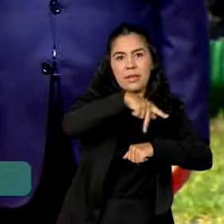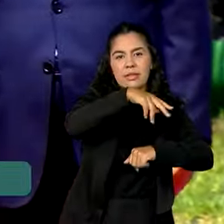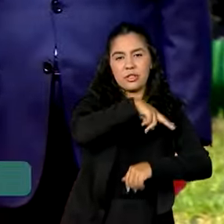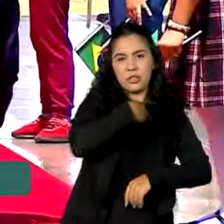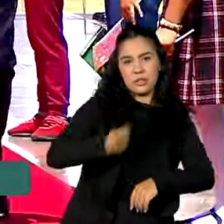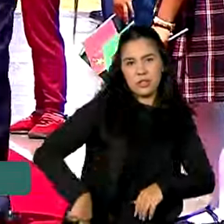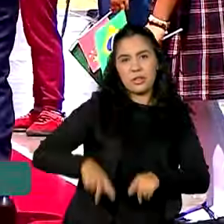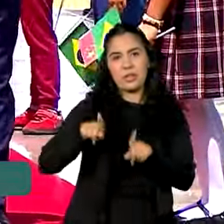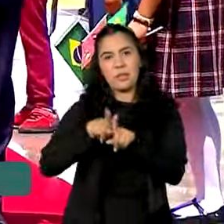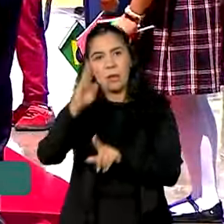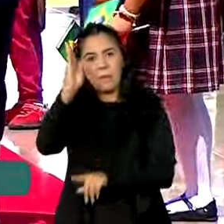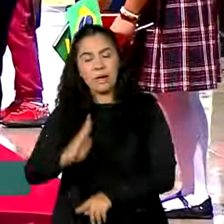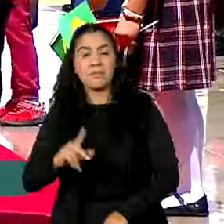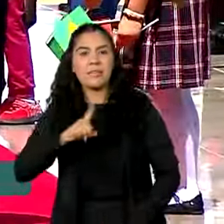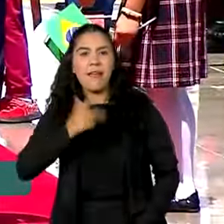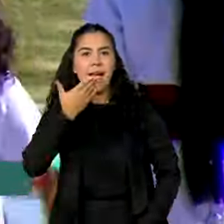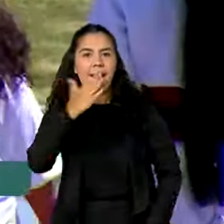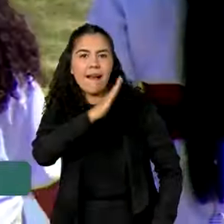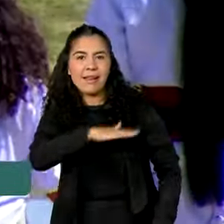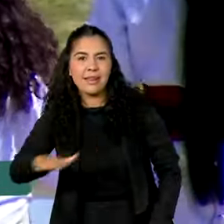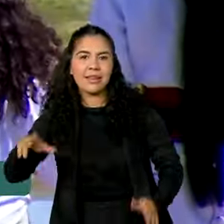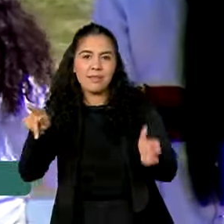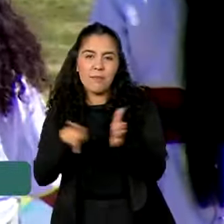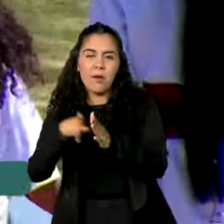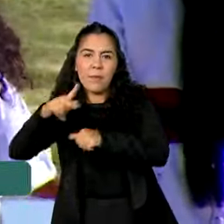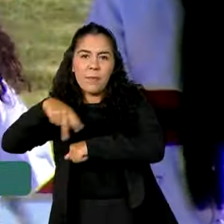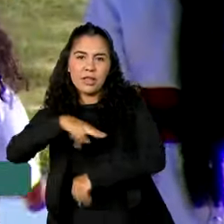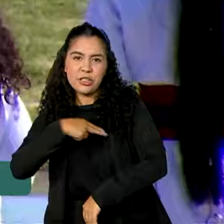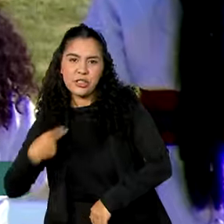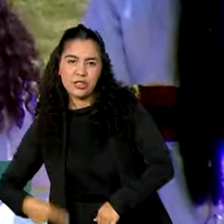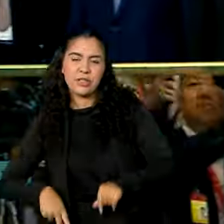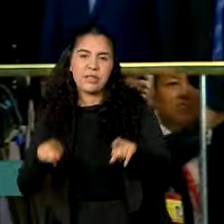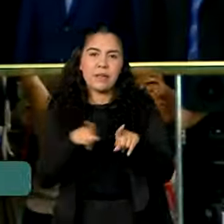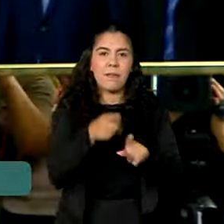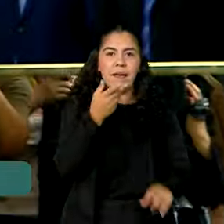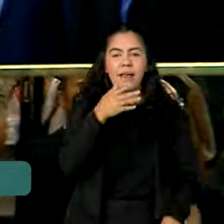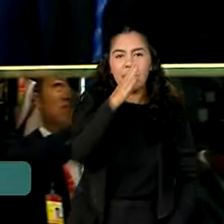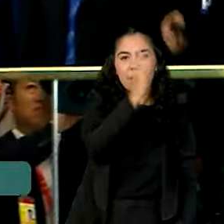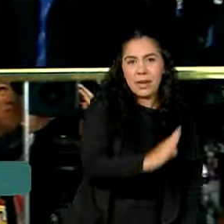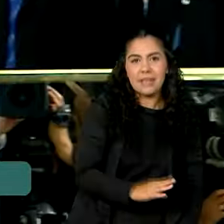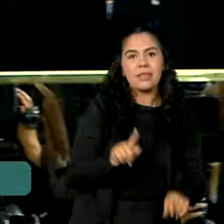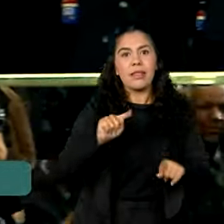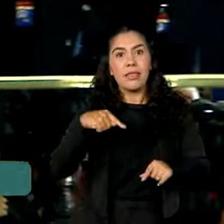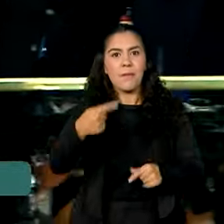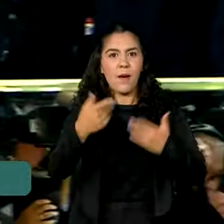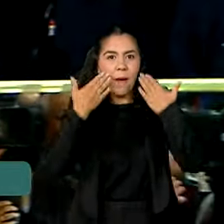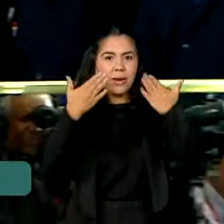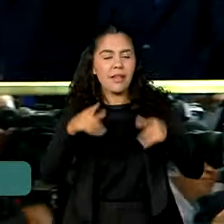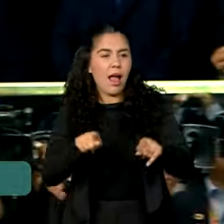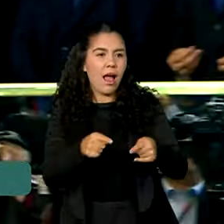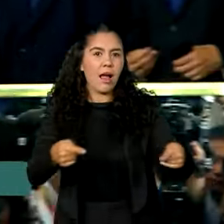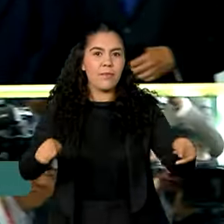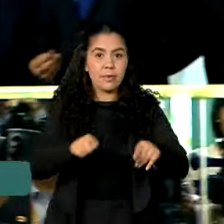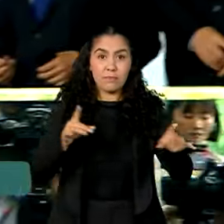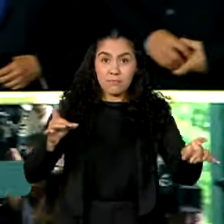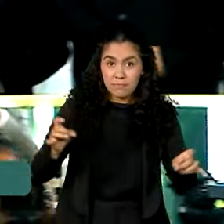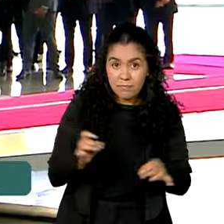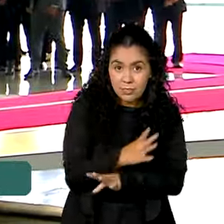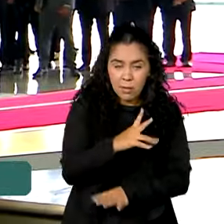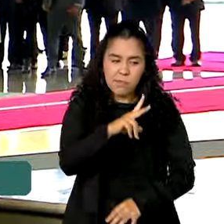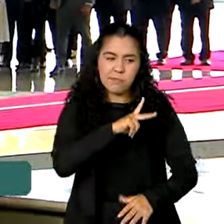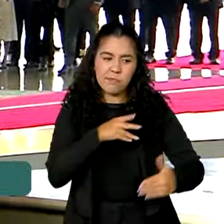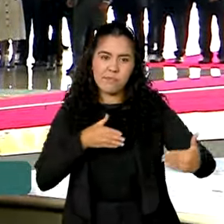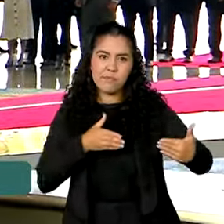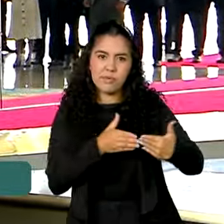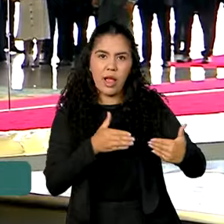de crianças brasileiras e chinesas e uma apresentação musical. Em seguida, eles se dirigiram para uma reunião restrita